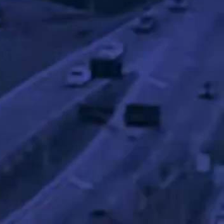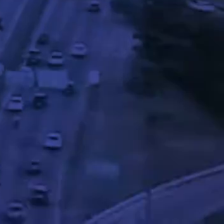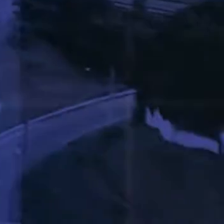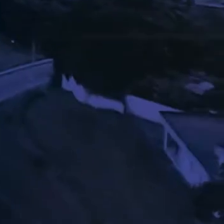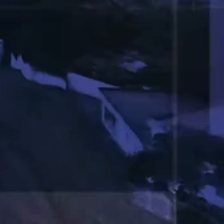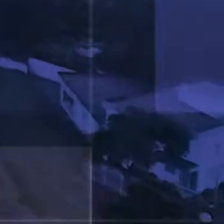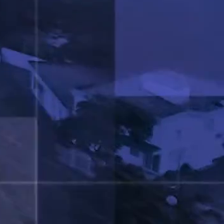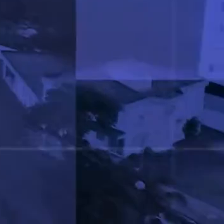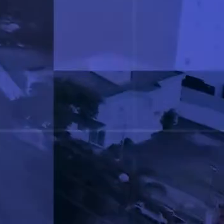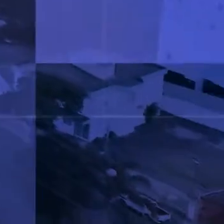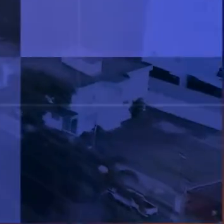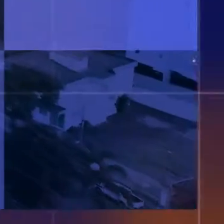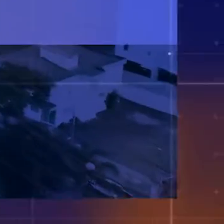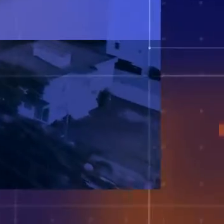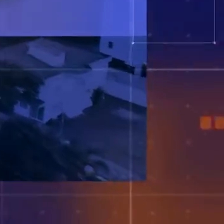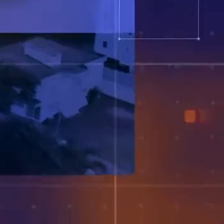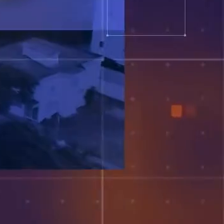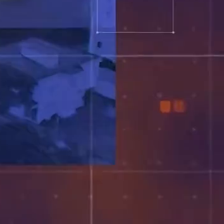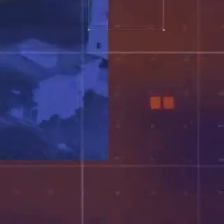Olá